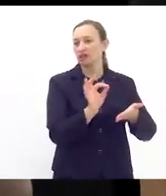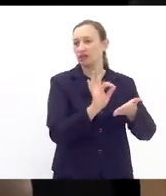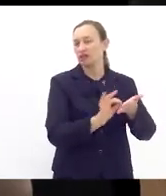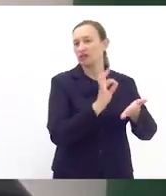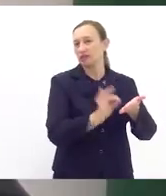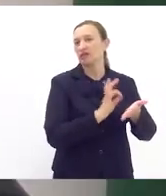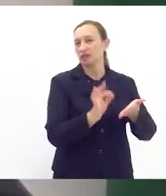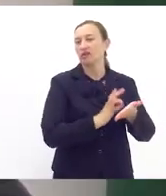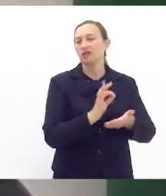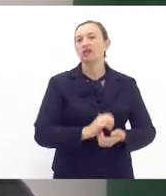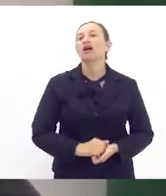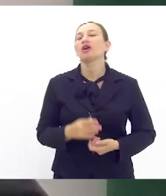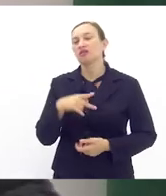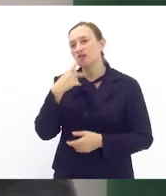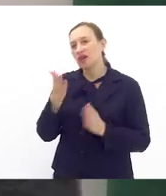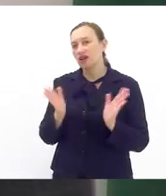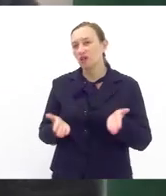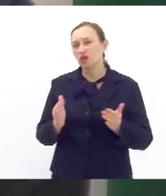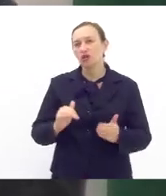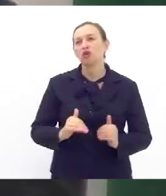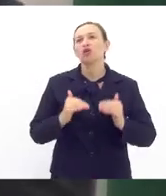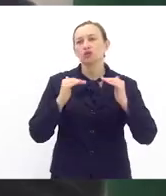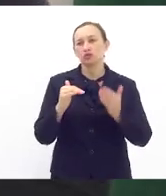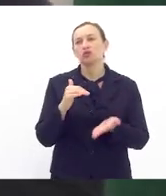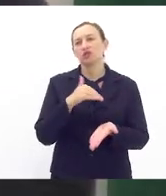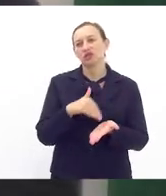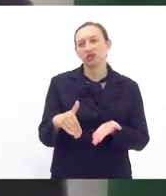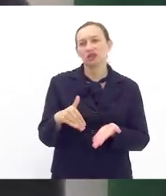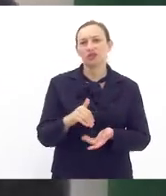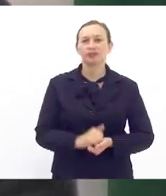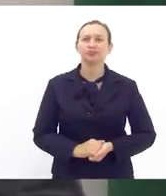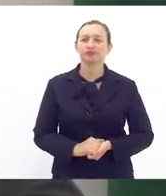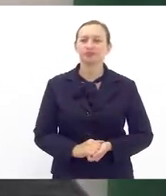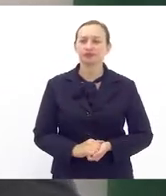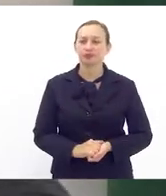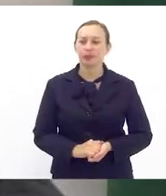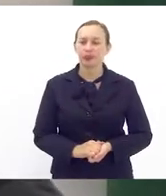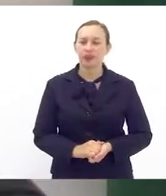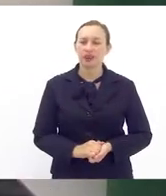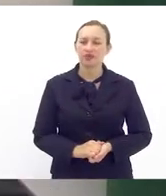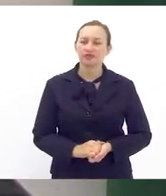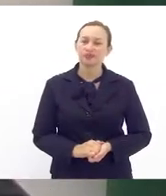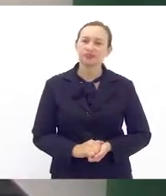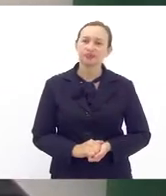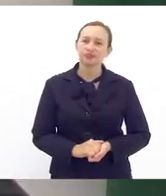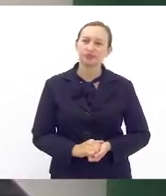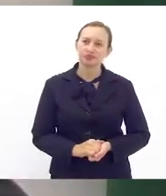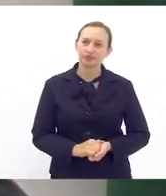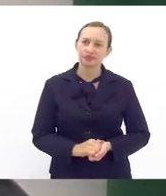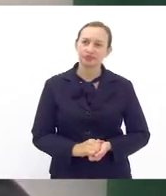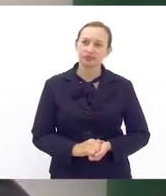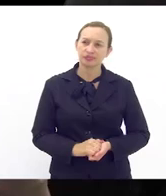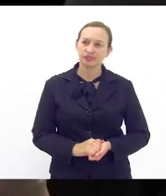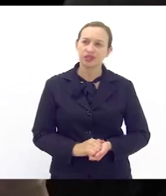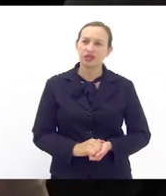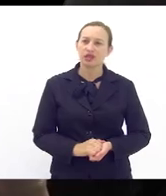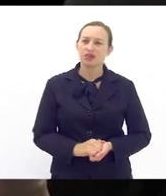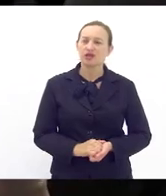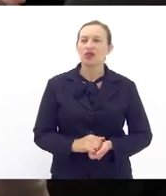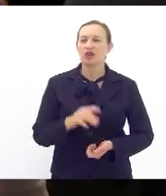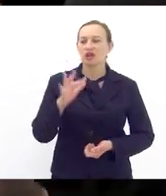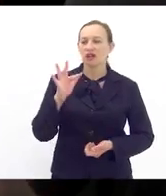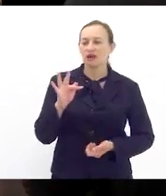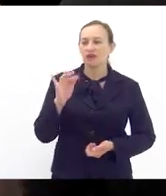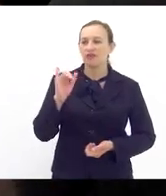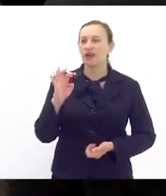passar a palavra agora para sobre secretário na pasta aqui de Minas energia Felipe Peixoto